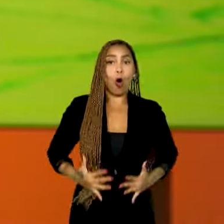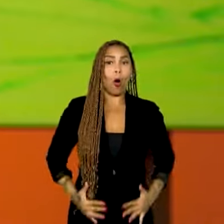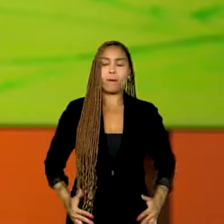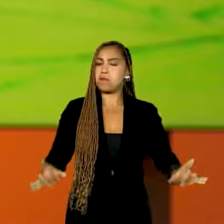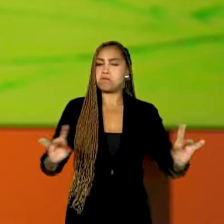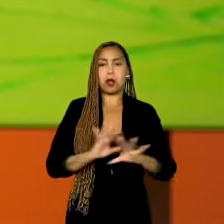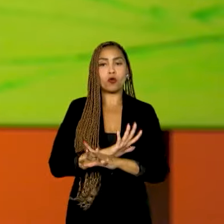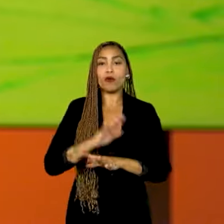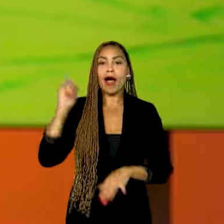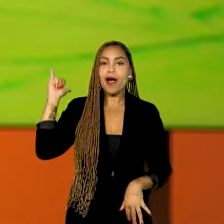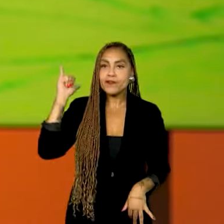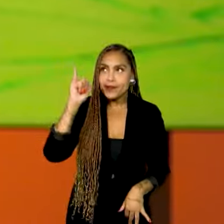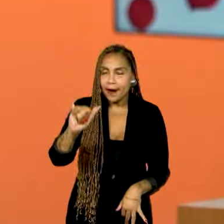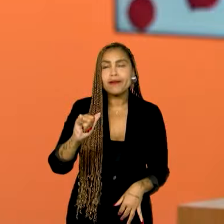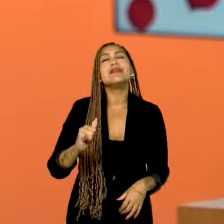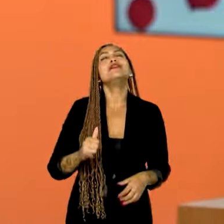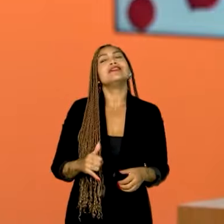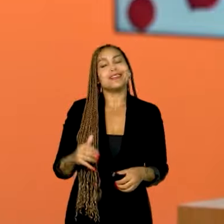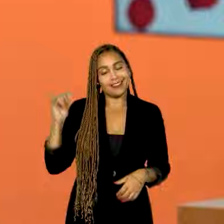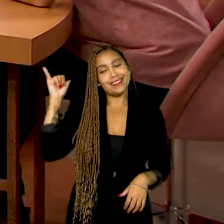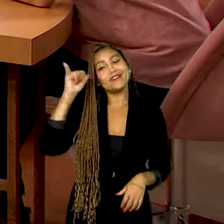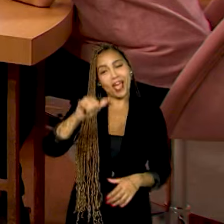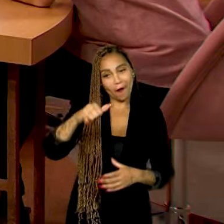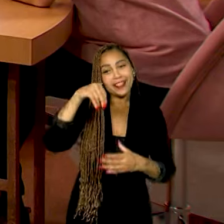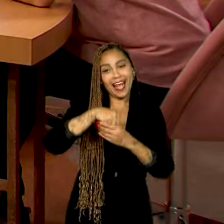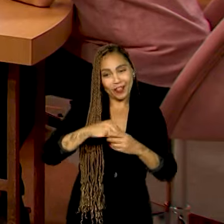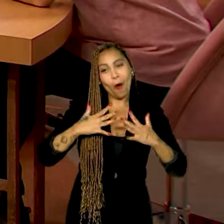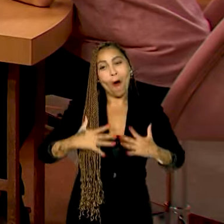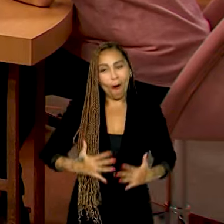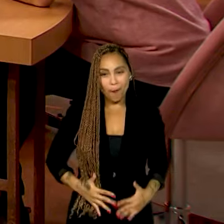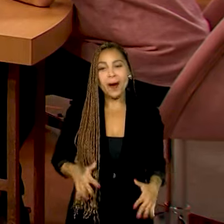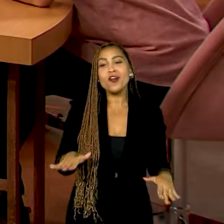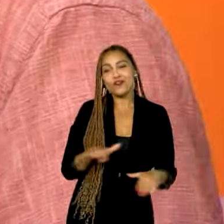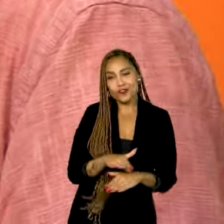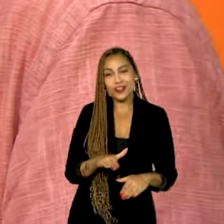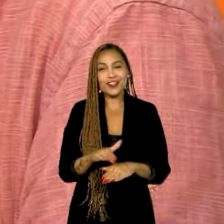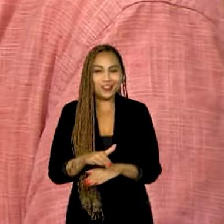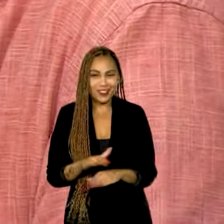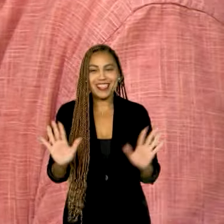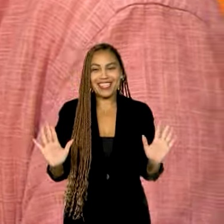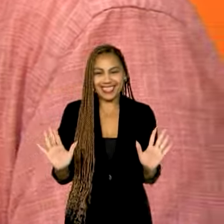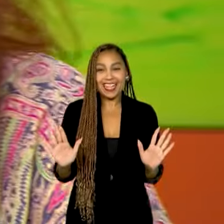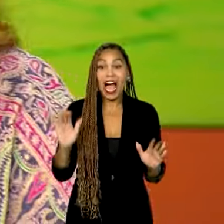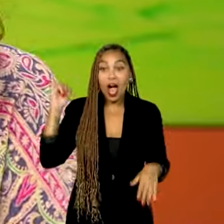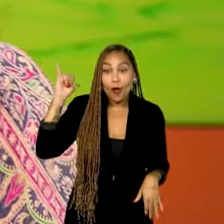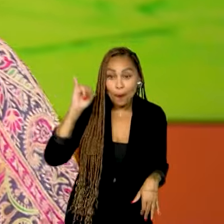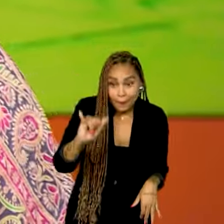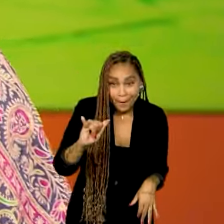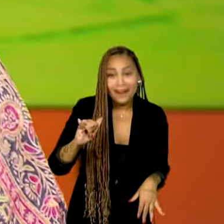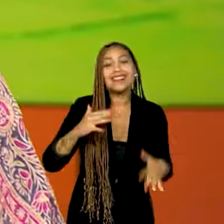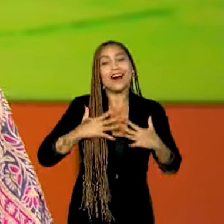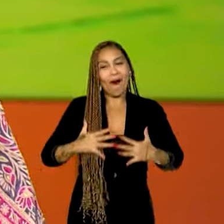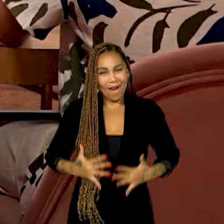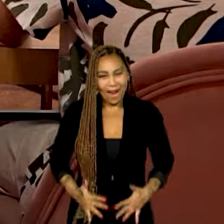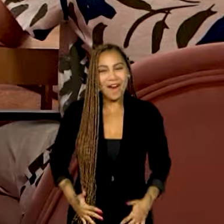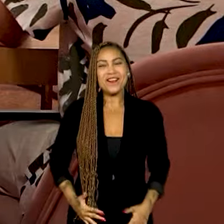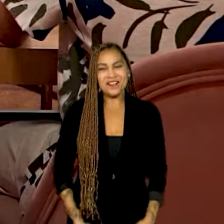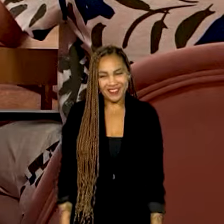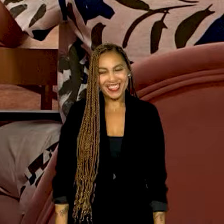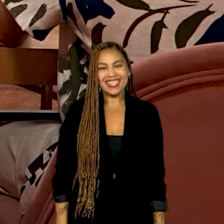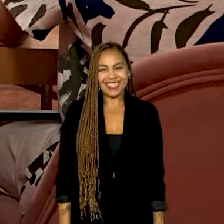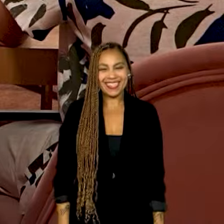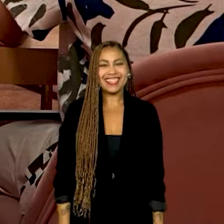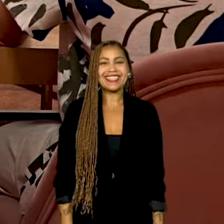Da Argentina. Para o cara da Flávia. No aeroporto, né? Do Brasil para os programas.